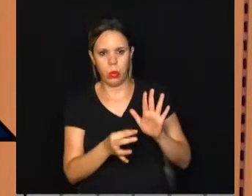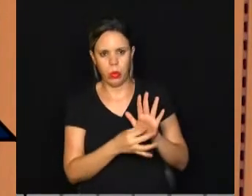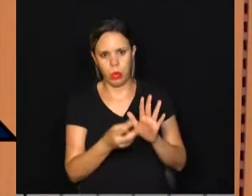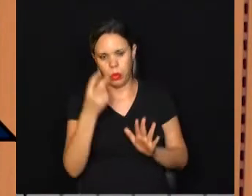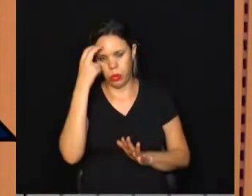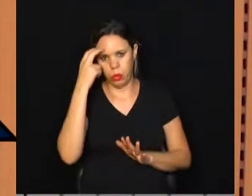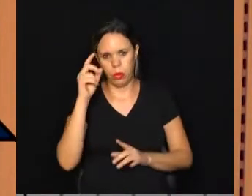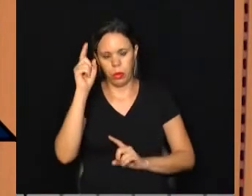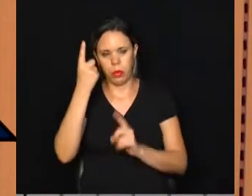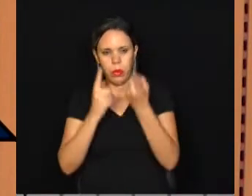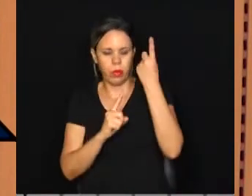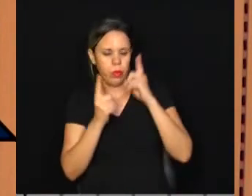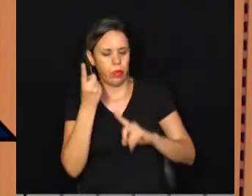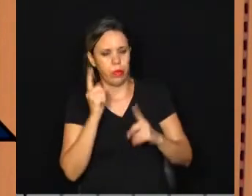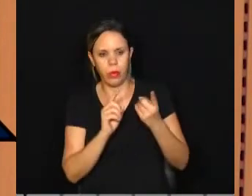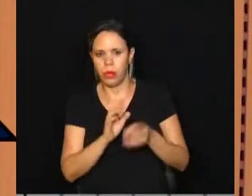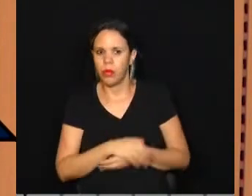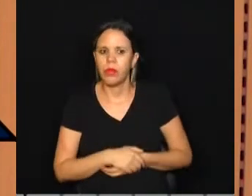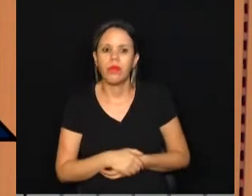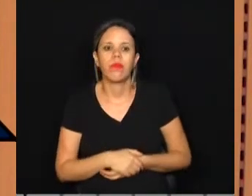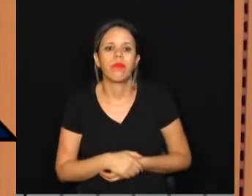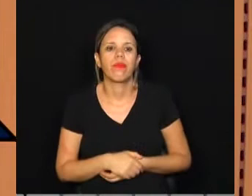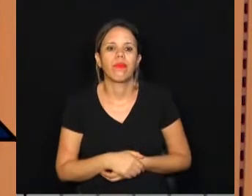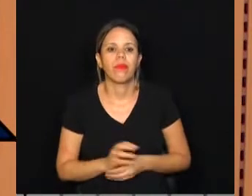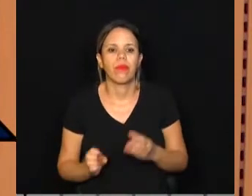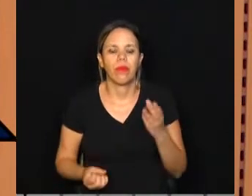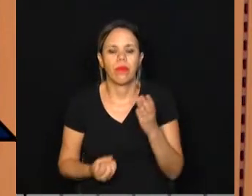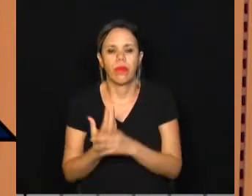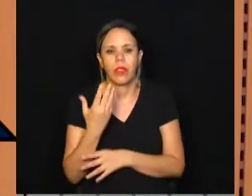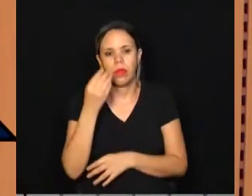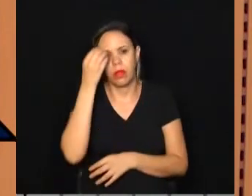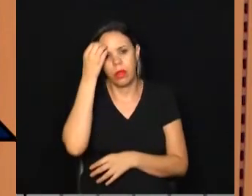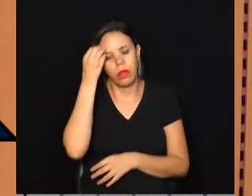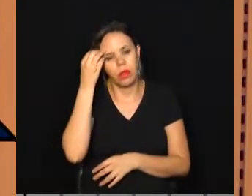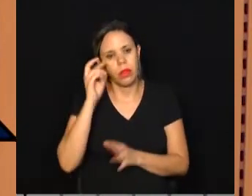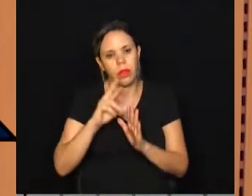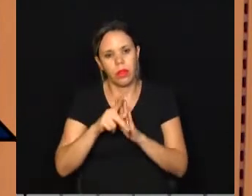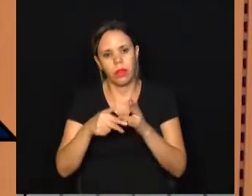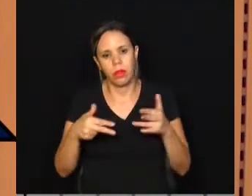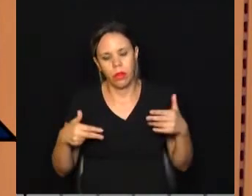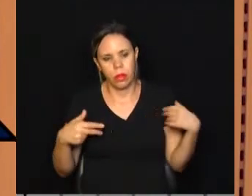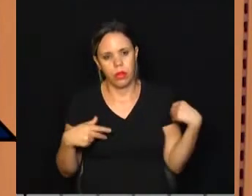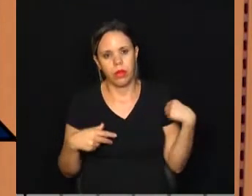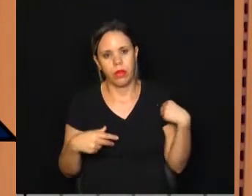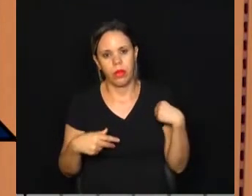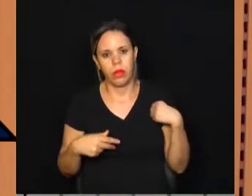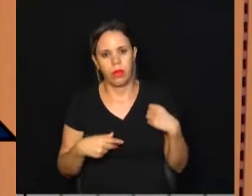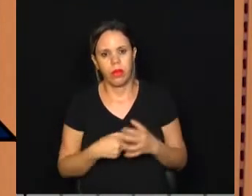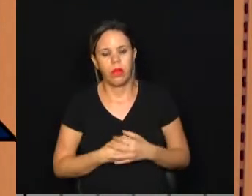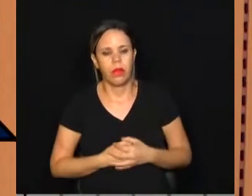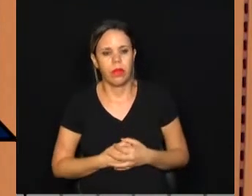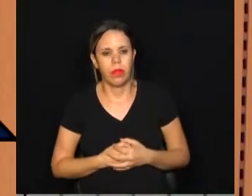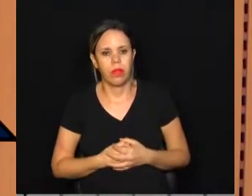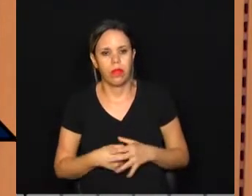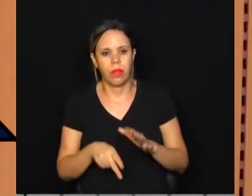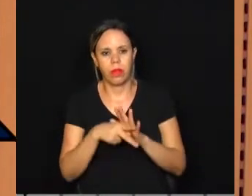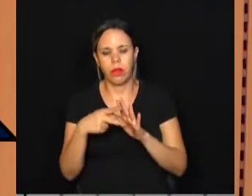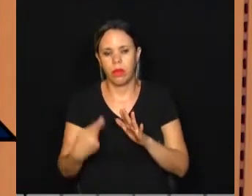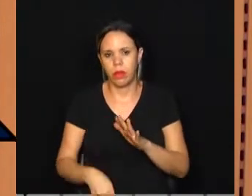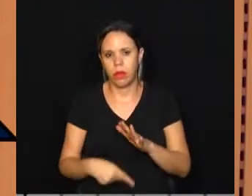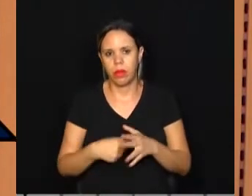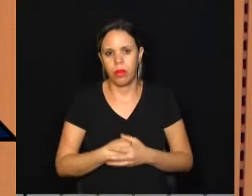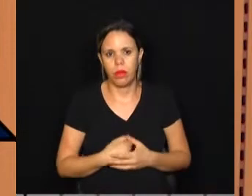do Carnaval. Ela acabou acontecendo por várias frentes, inclusive